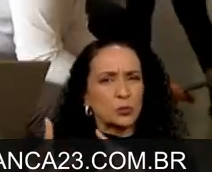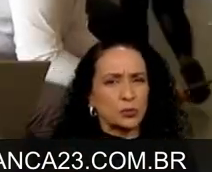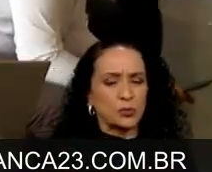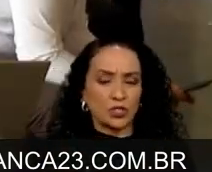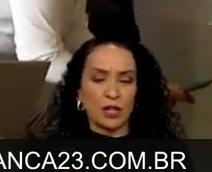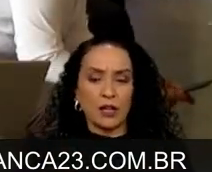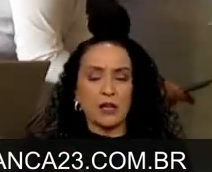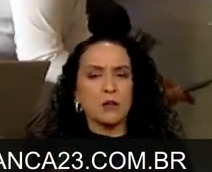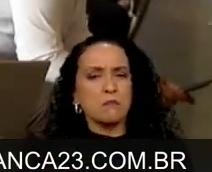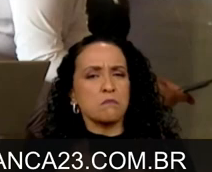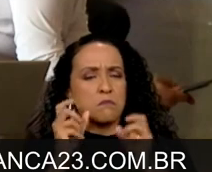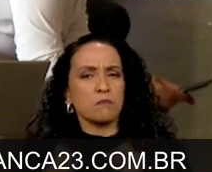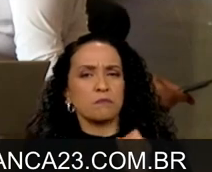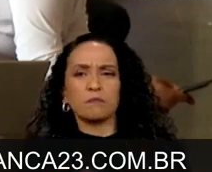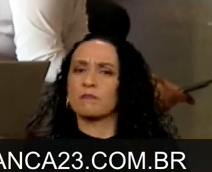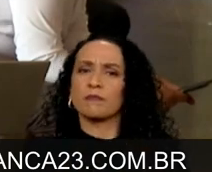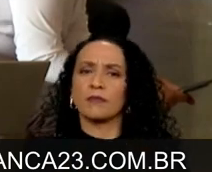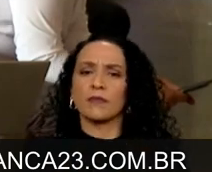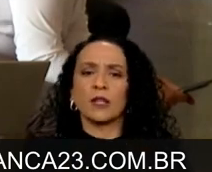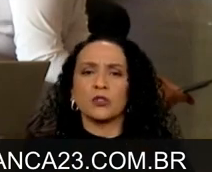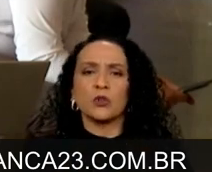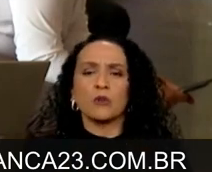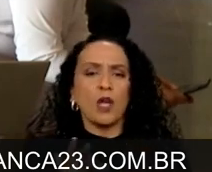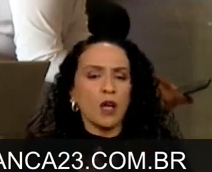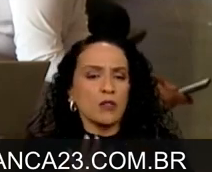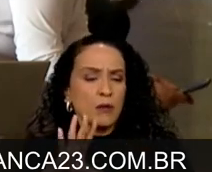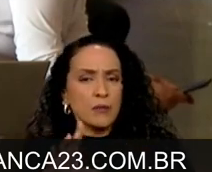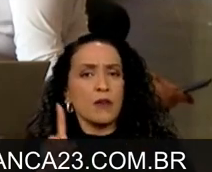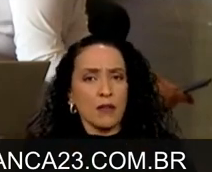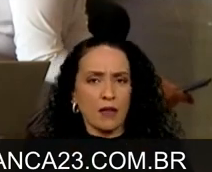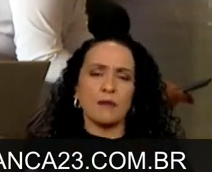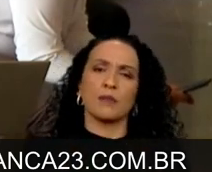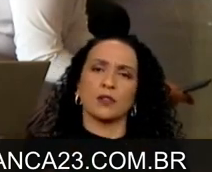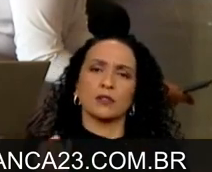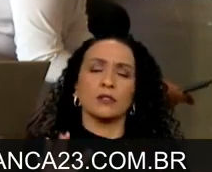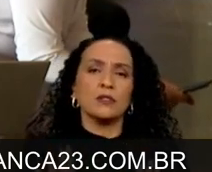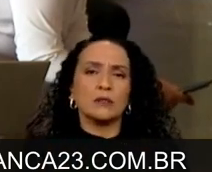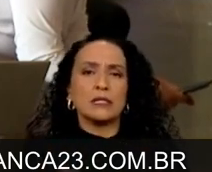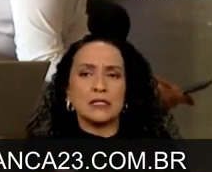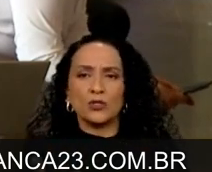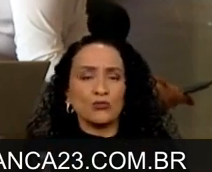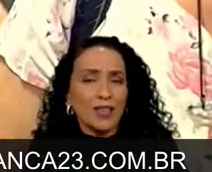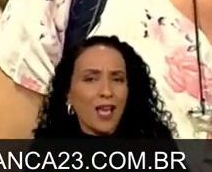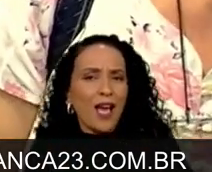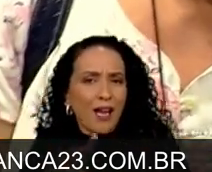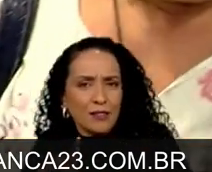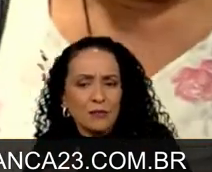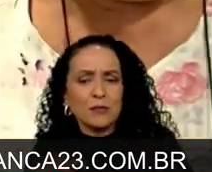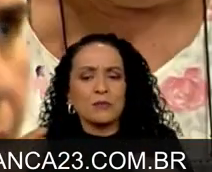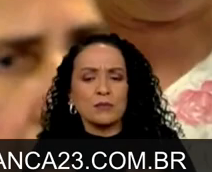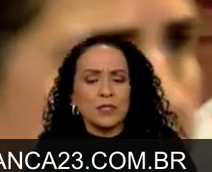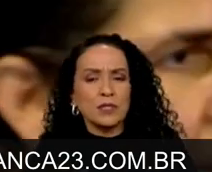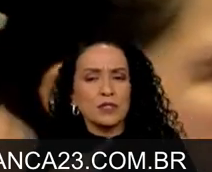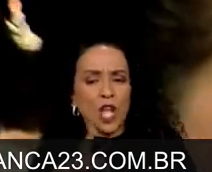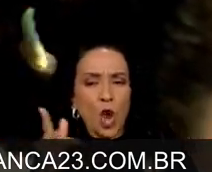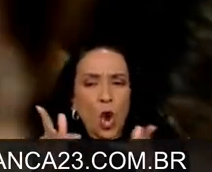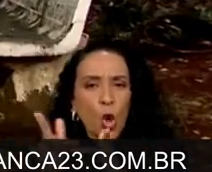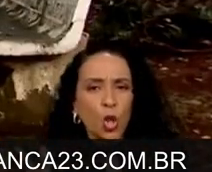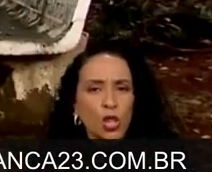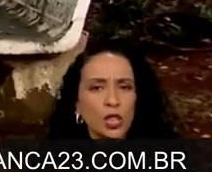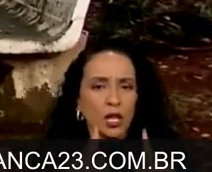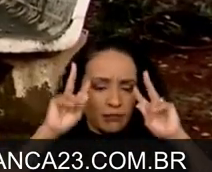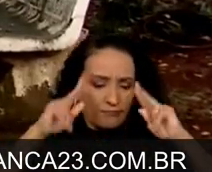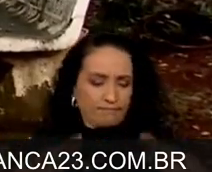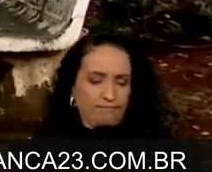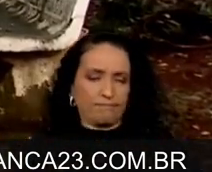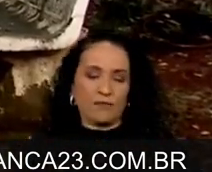que a gente percebe é o seguinte, a questão da autonomia é muito importante, mas mesmo quem não tem autonomia, precisa do contato humano, que